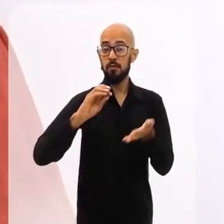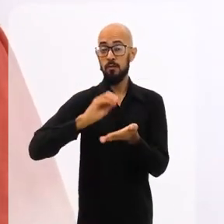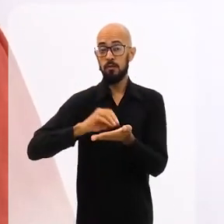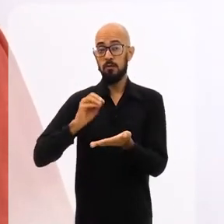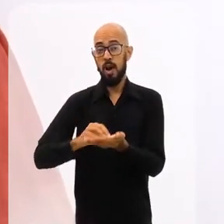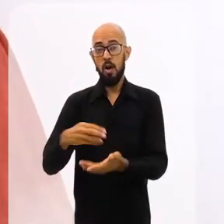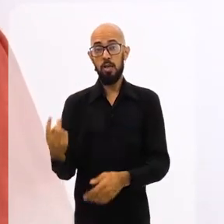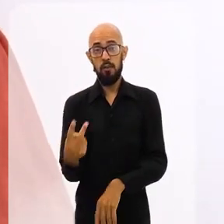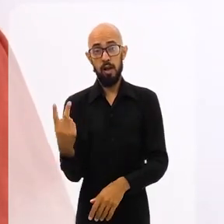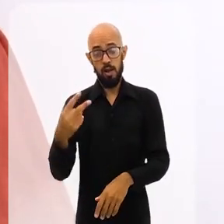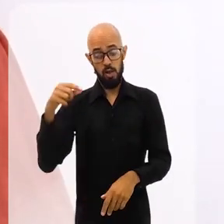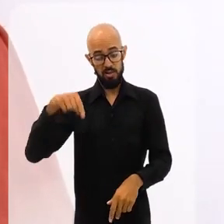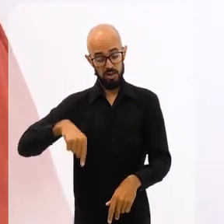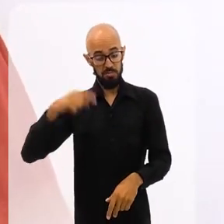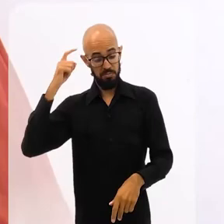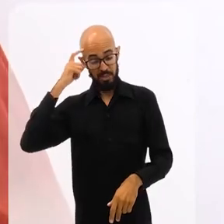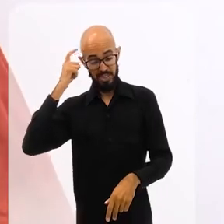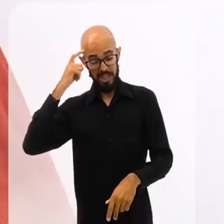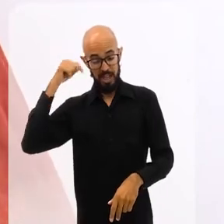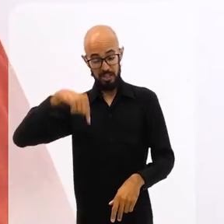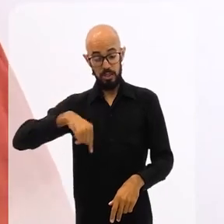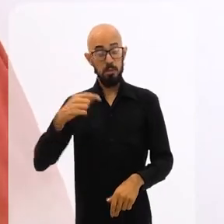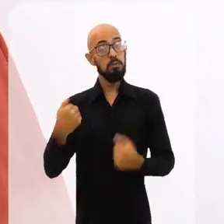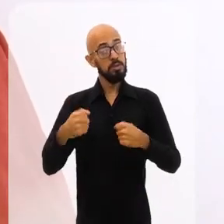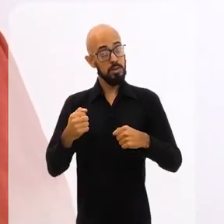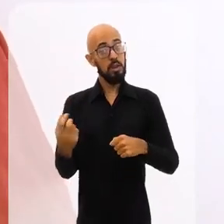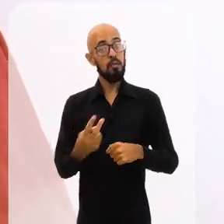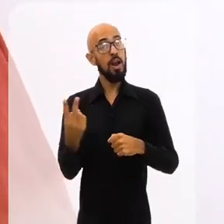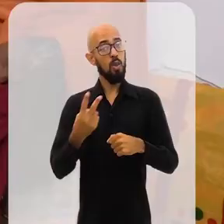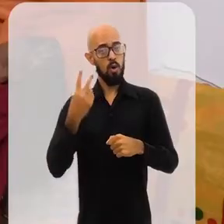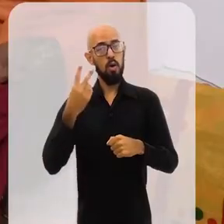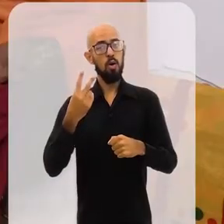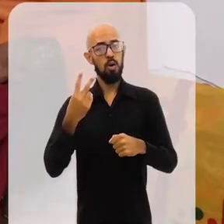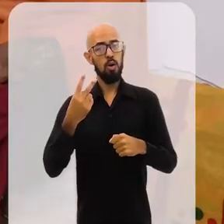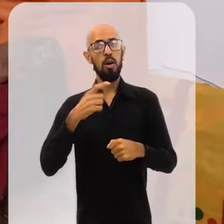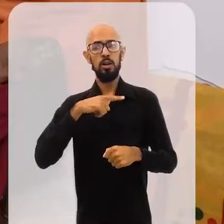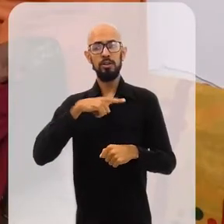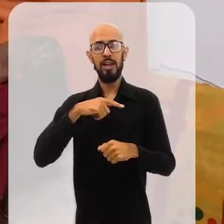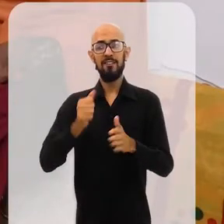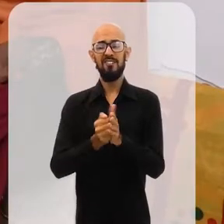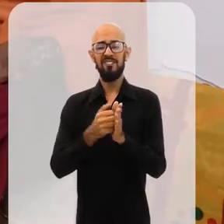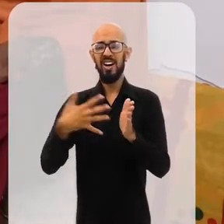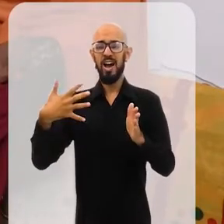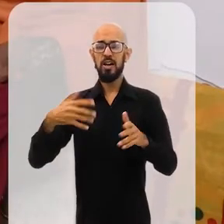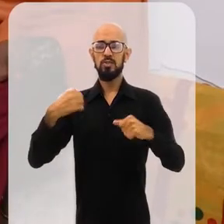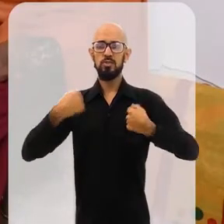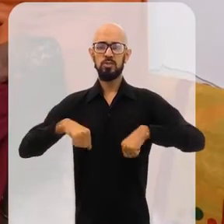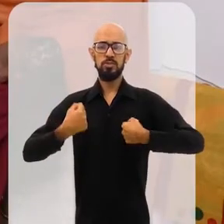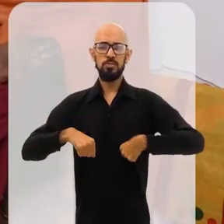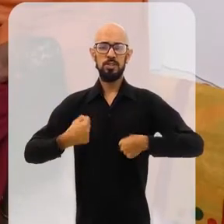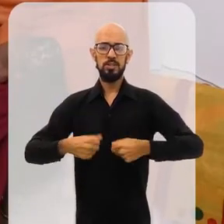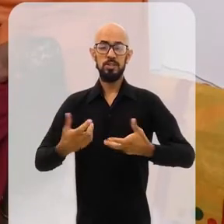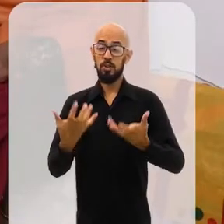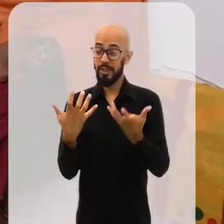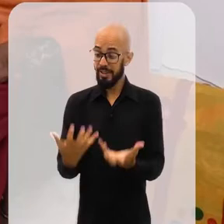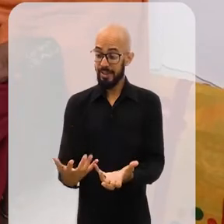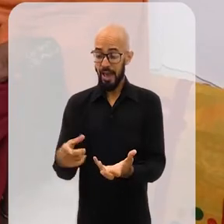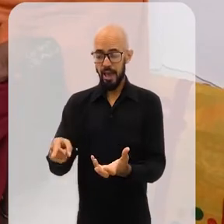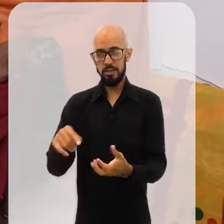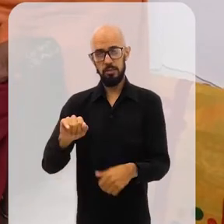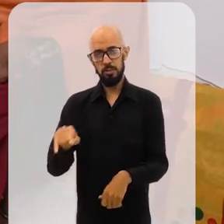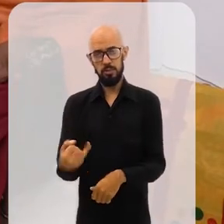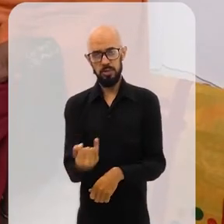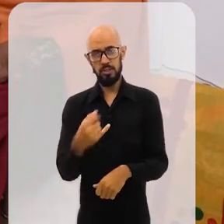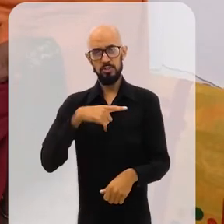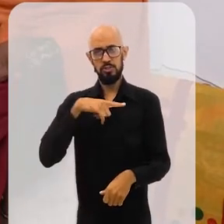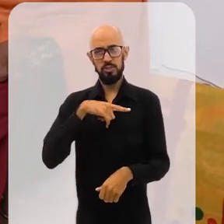não valorizamos a nossa vida. Achamos que é fácil, mas nada. Existem milhares de seres querendo uma oportunidade. Porque aqui nós